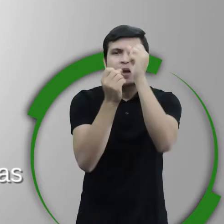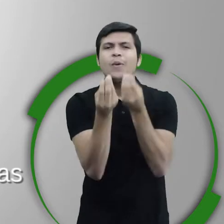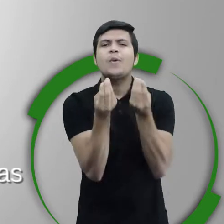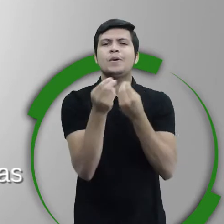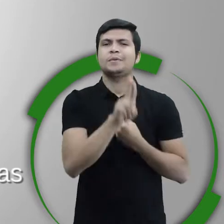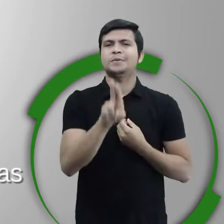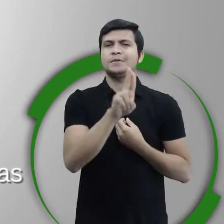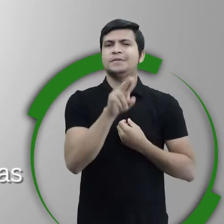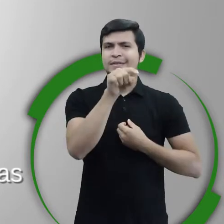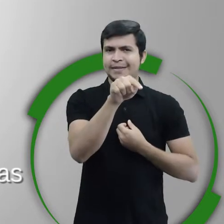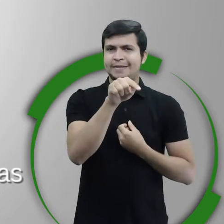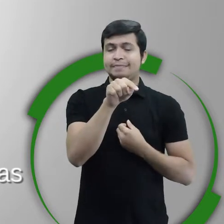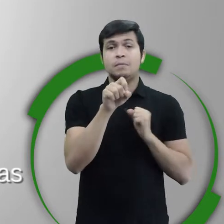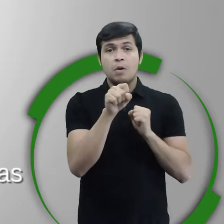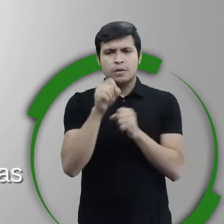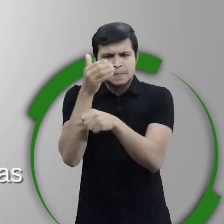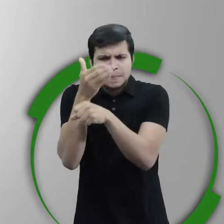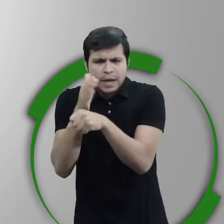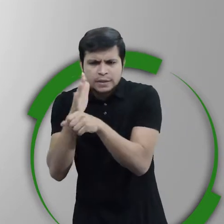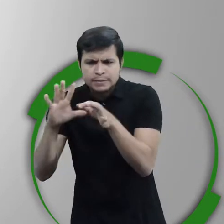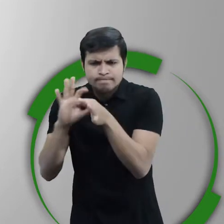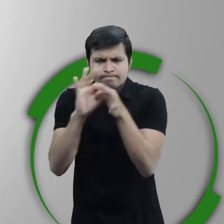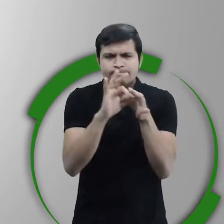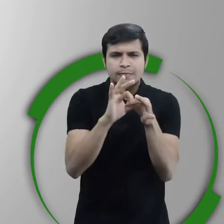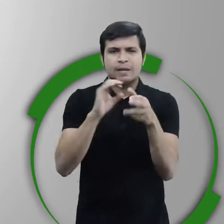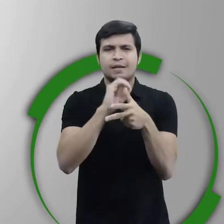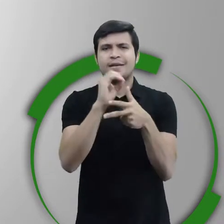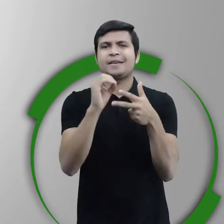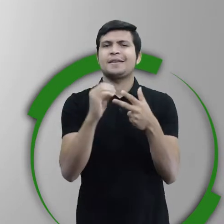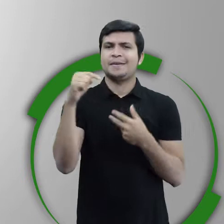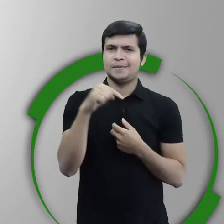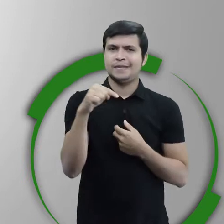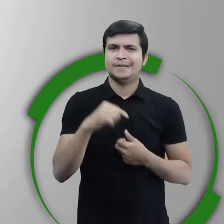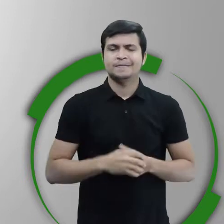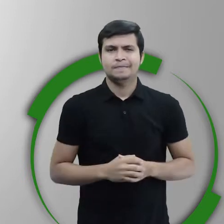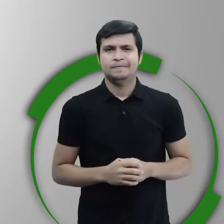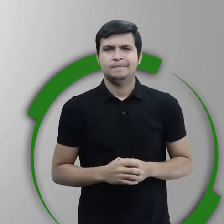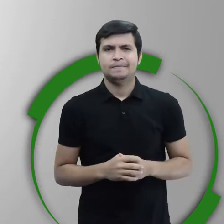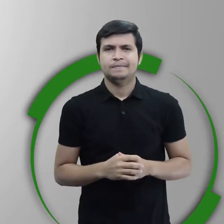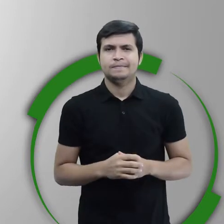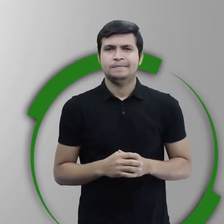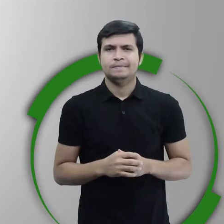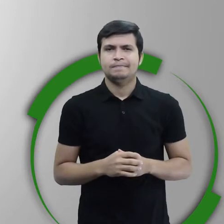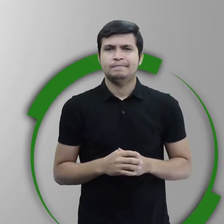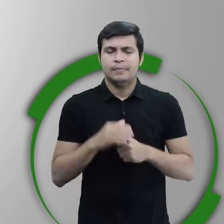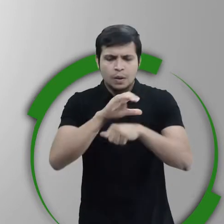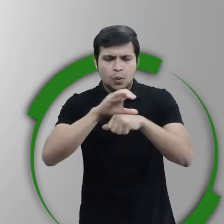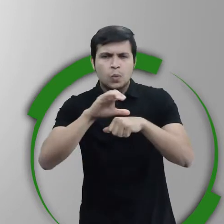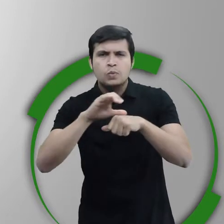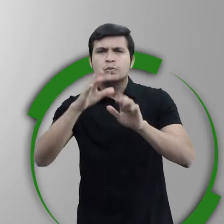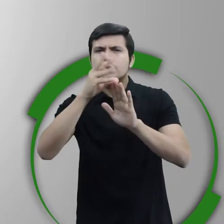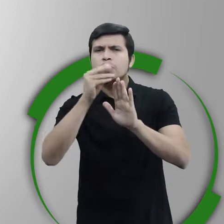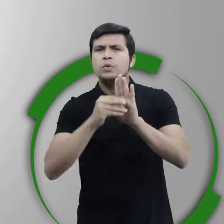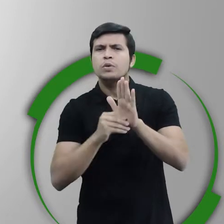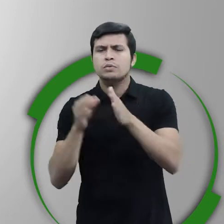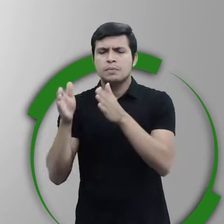escolas, contextualizando tais práticas com o Exame Nacional do Ensino Médio, o Enem. O conteúdo do nosso curso